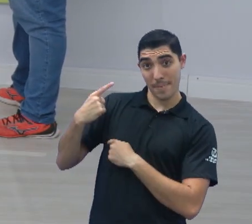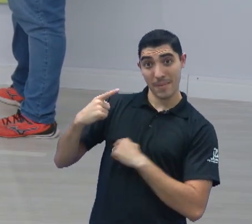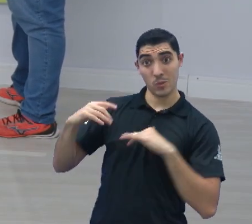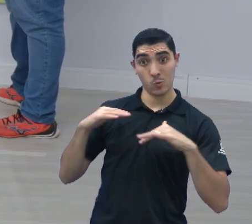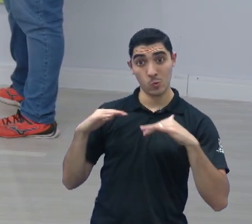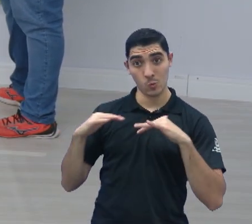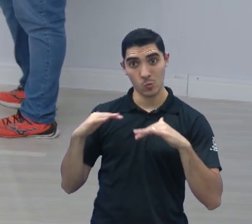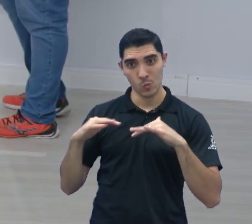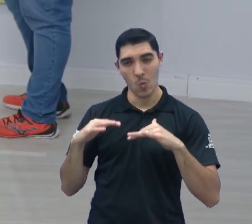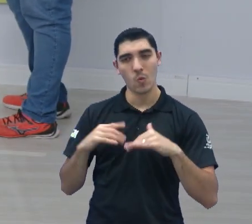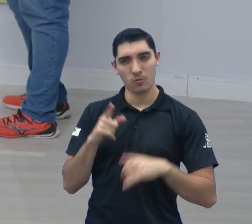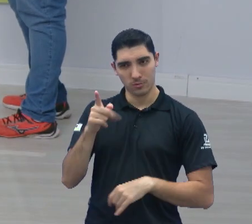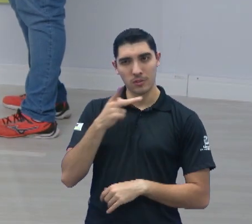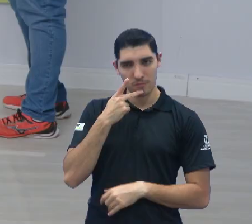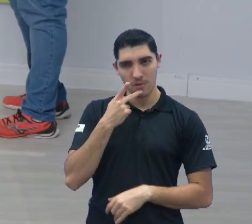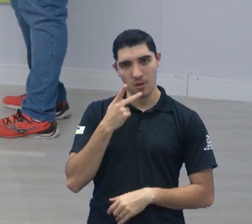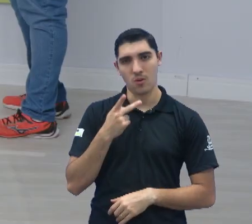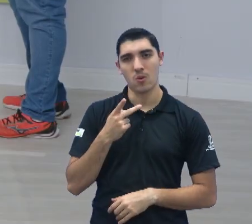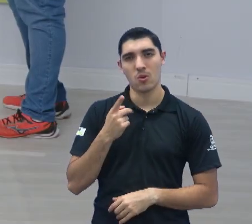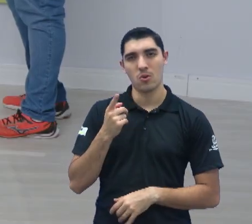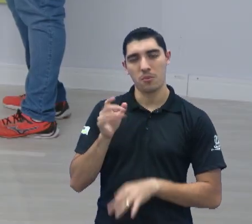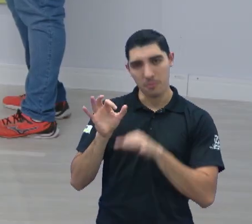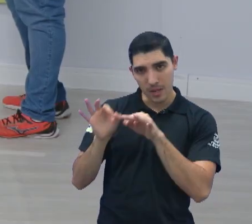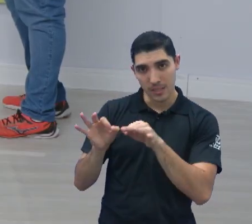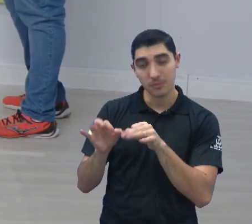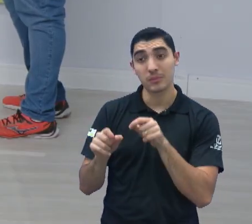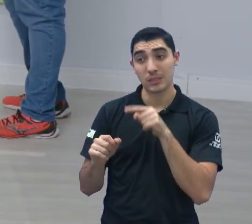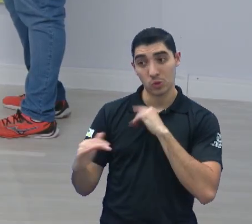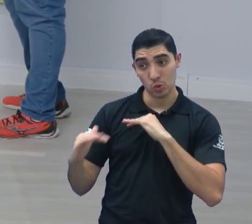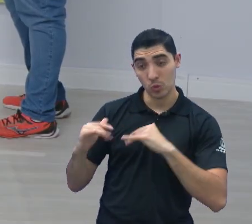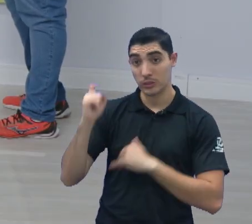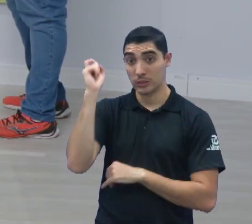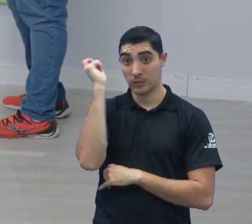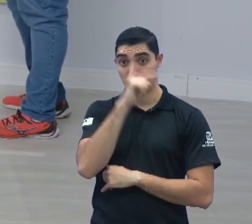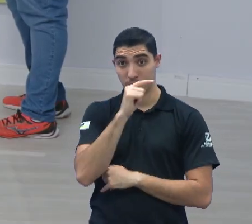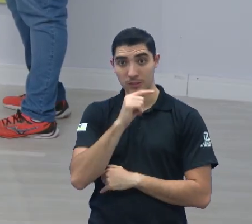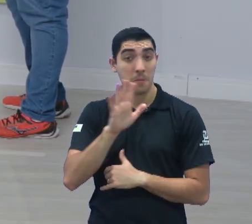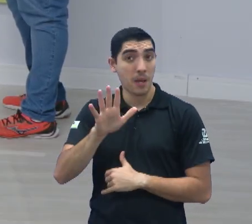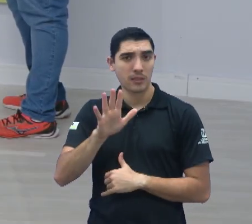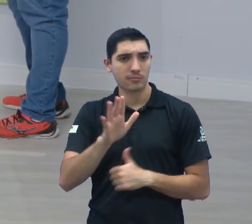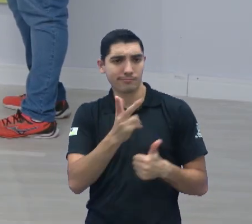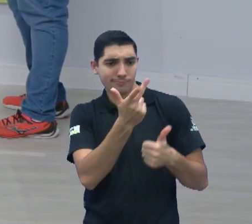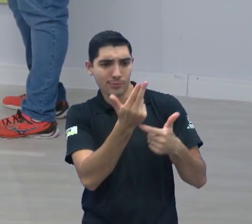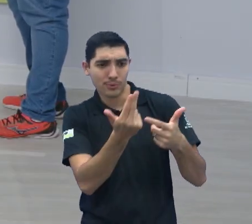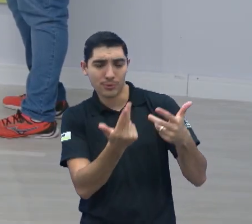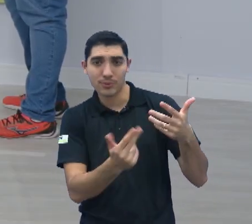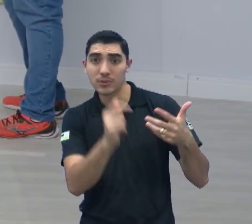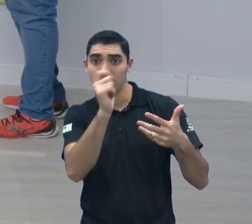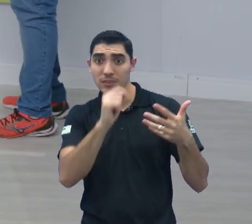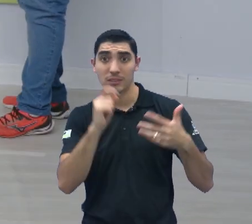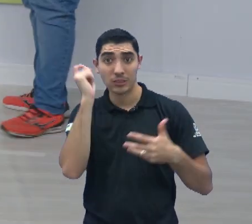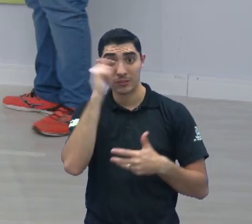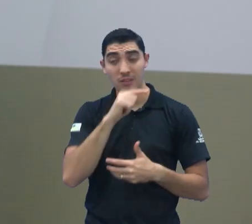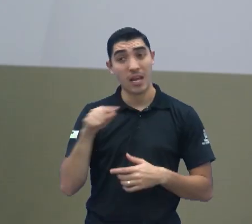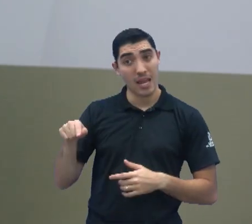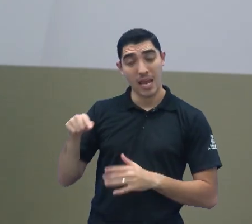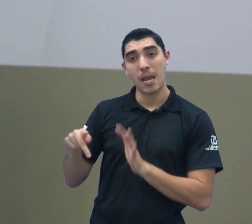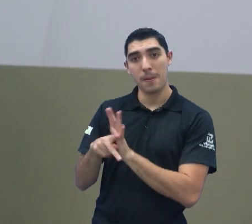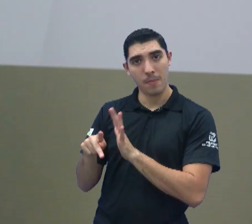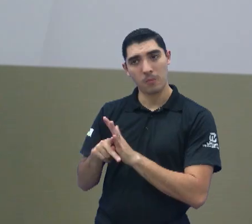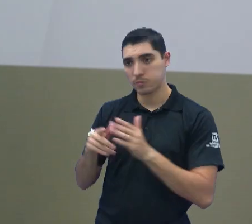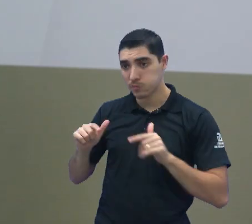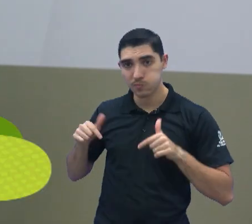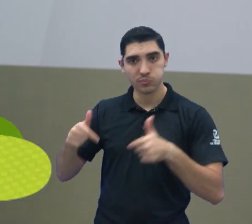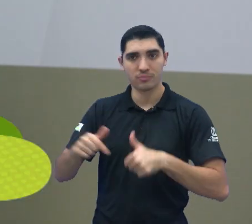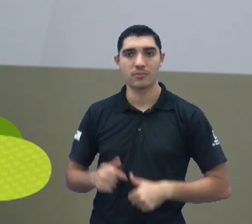já deu um pitaquinho, pedreira logo de cara, mas não tem como fugir, né? É enfrentar os leões que vão ter pela frente. Campeonato é